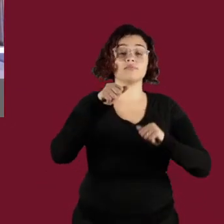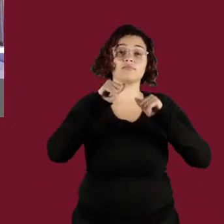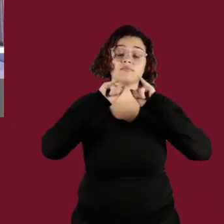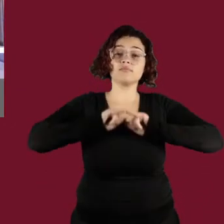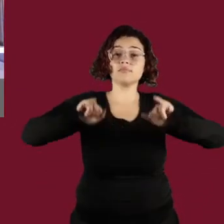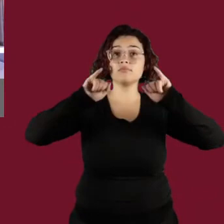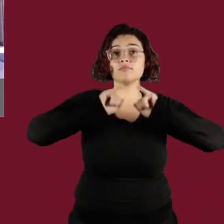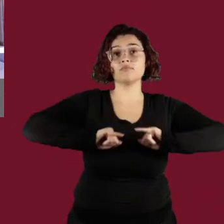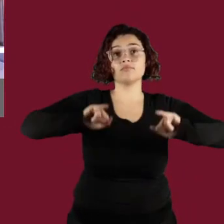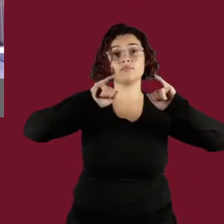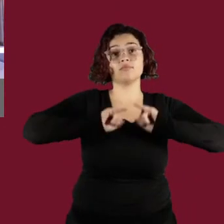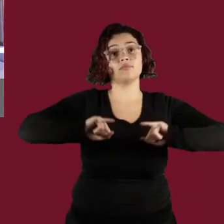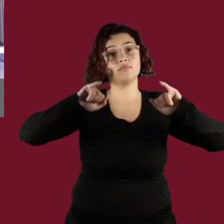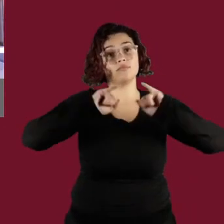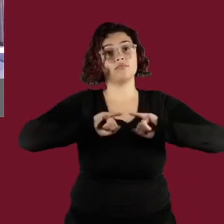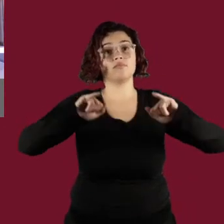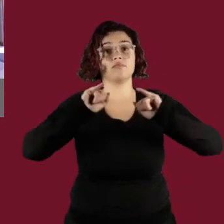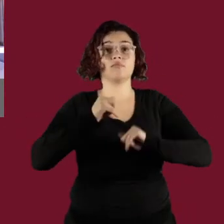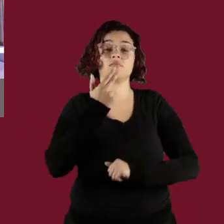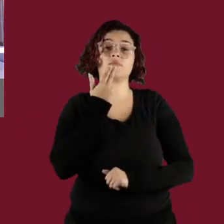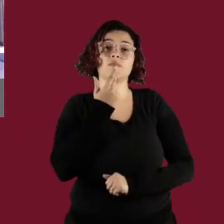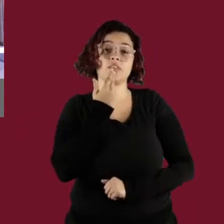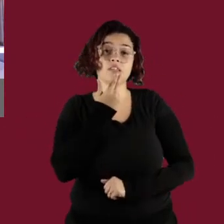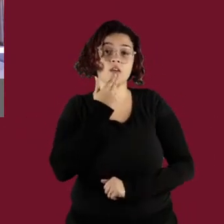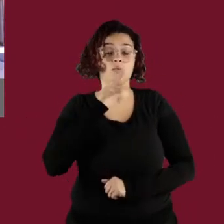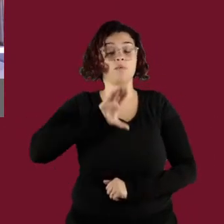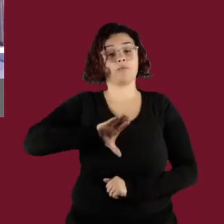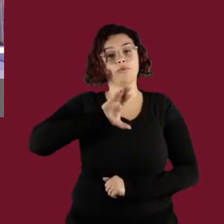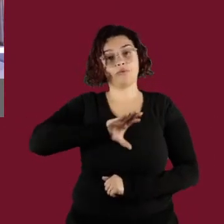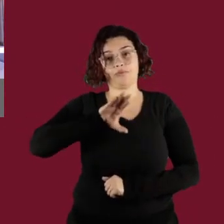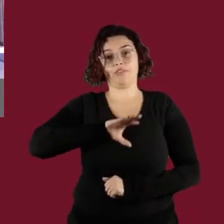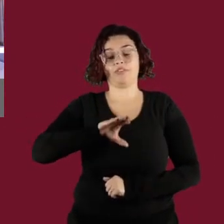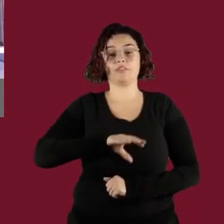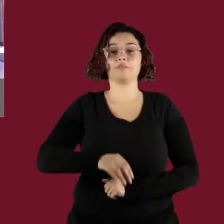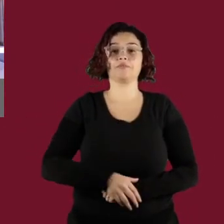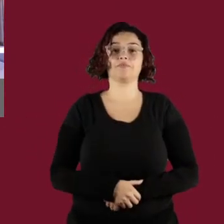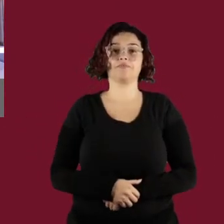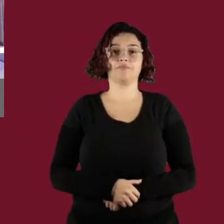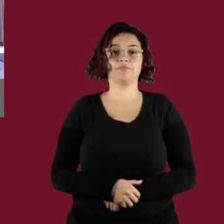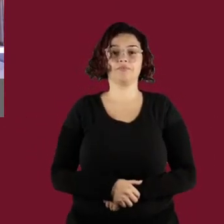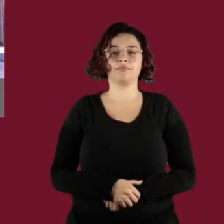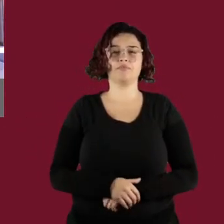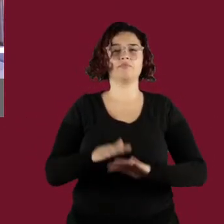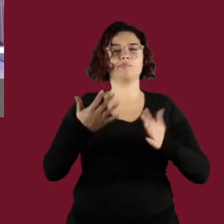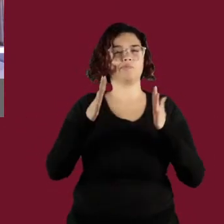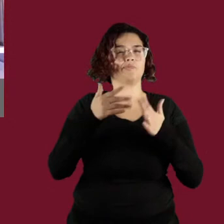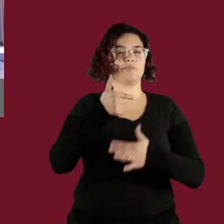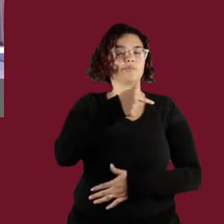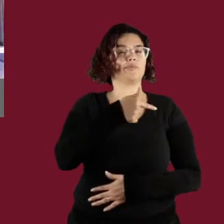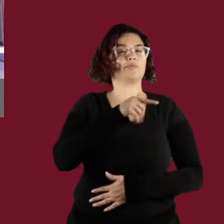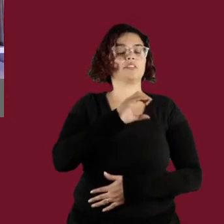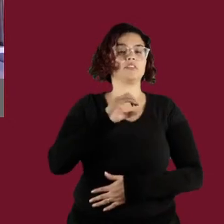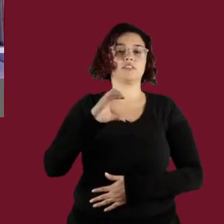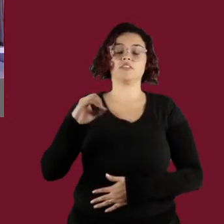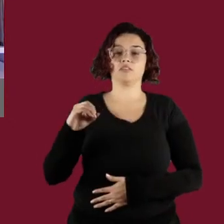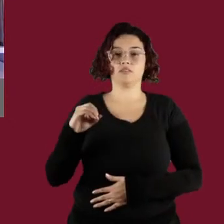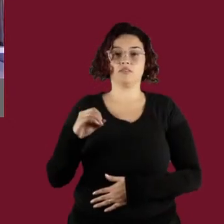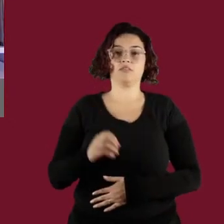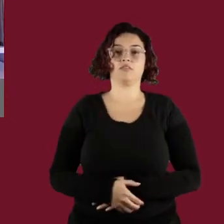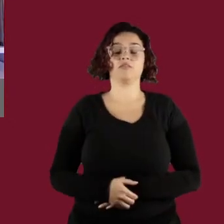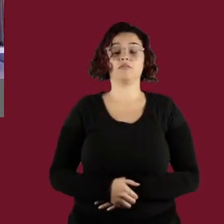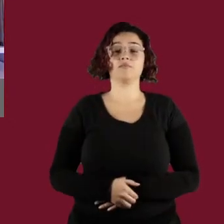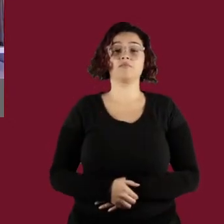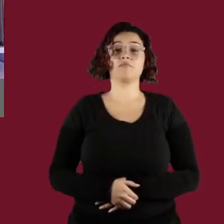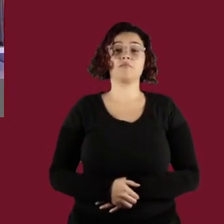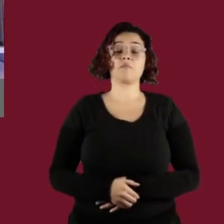portanto, conteúdos de língua portuguesa. São cerca de 700. Cada